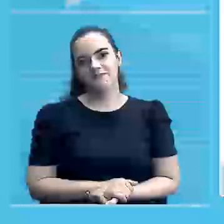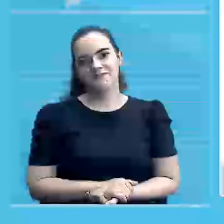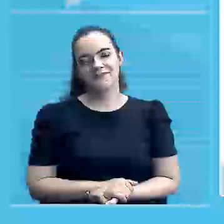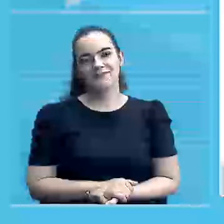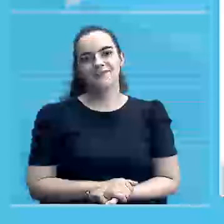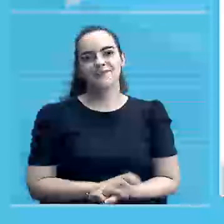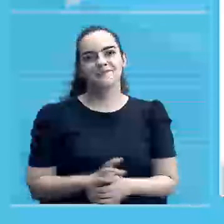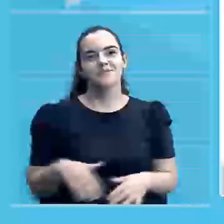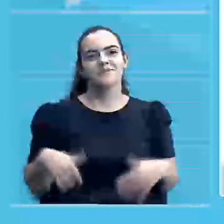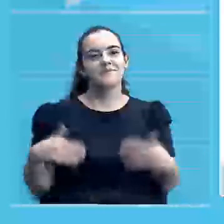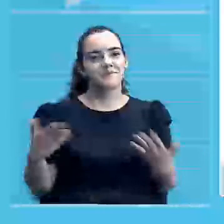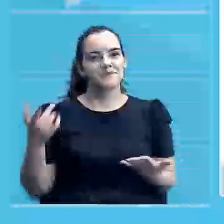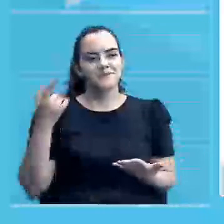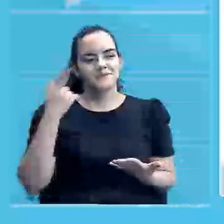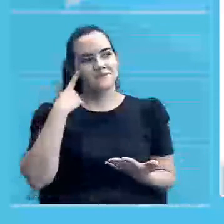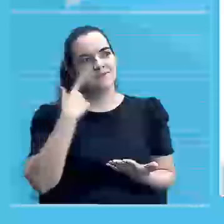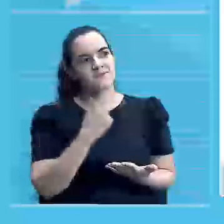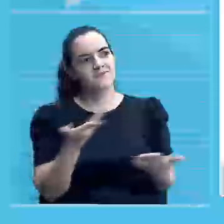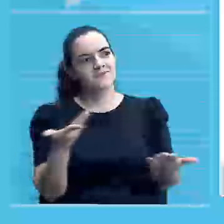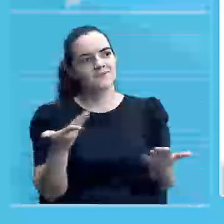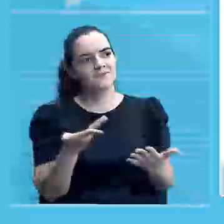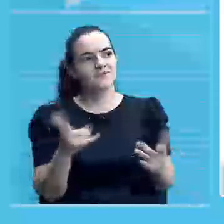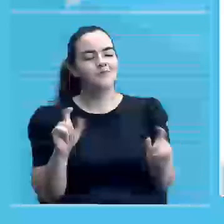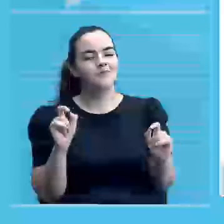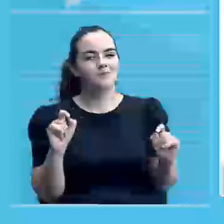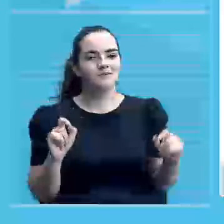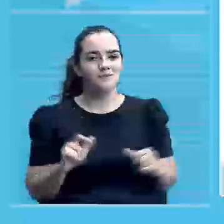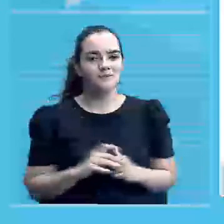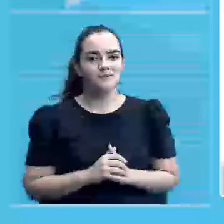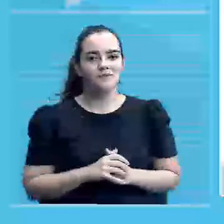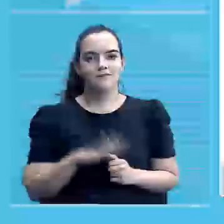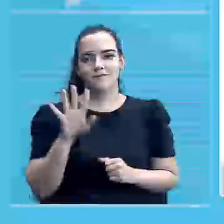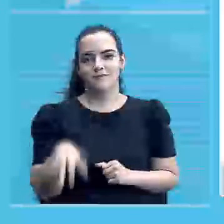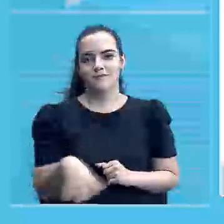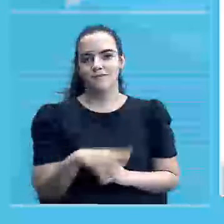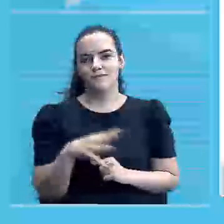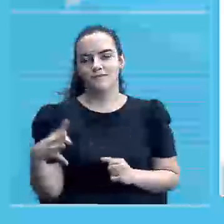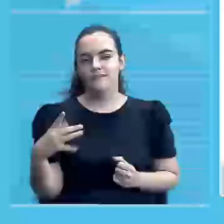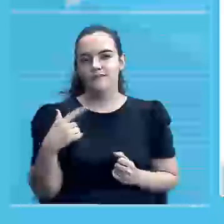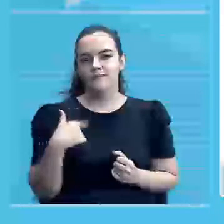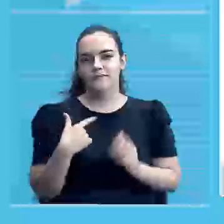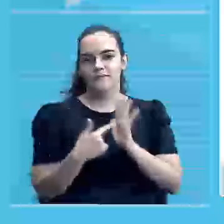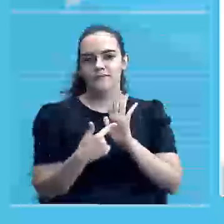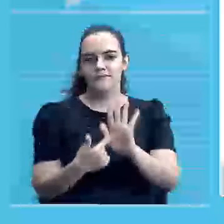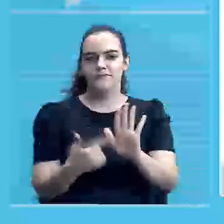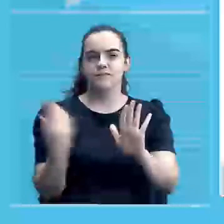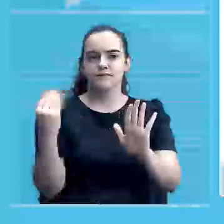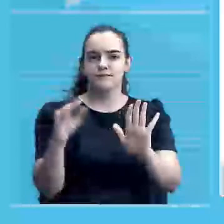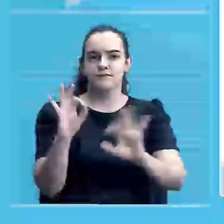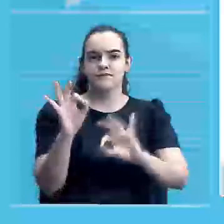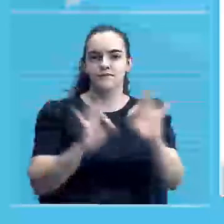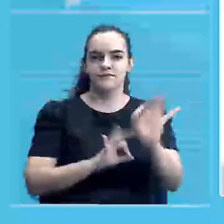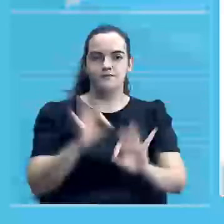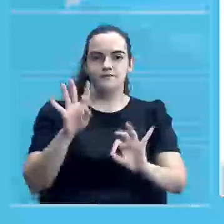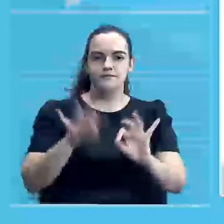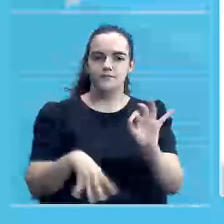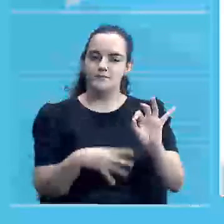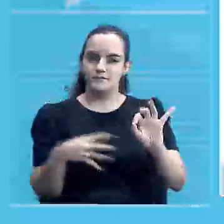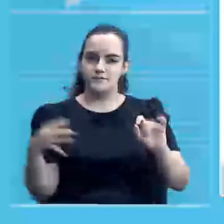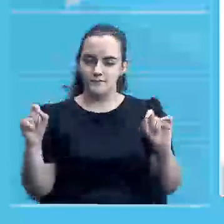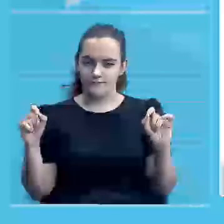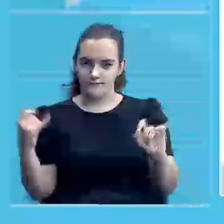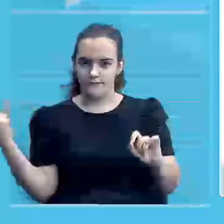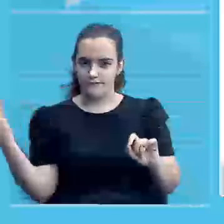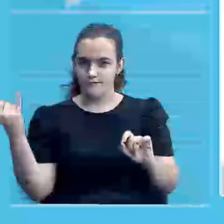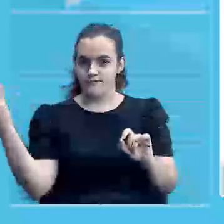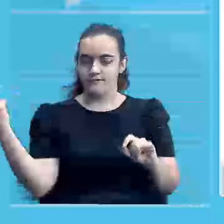Ok, voltamos aí então, né? E aqui eu coloquei, pessoal, a solubilidade dos sais. Importante essa tabela, para saber